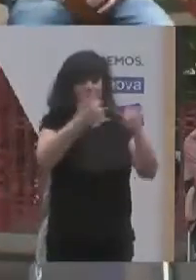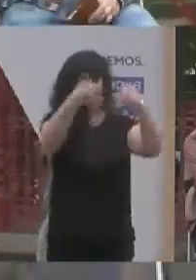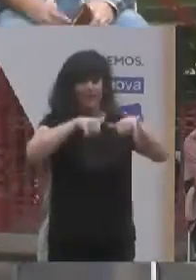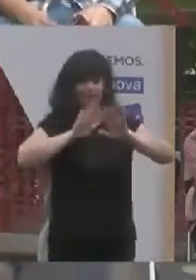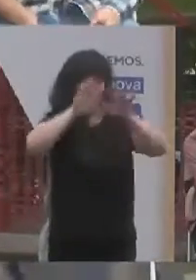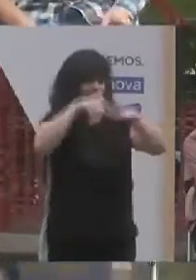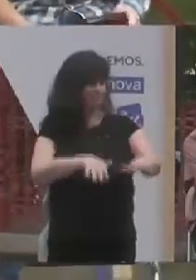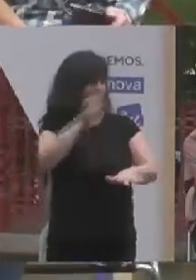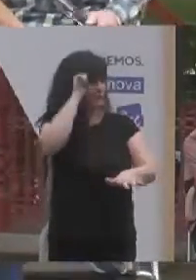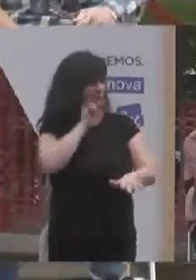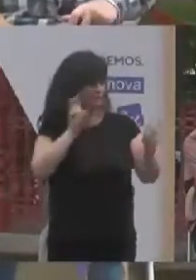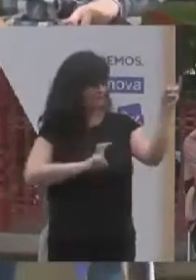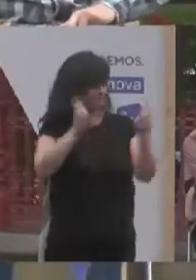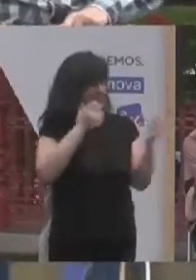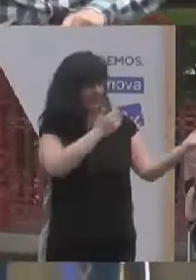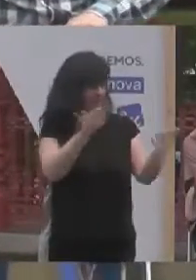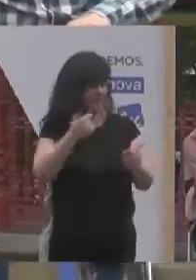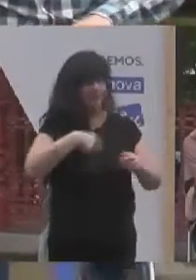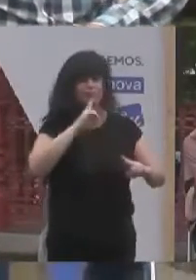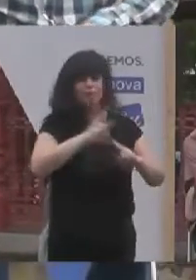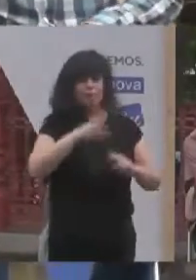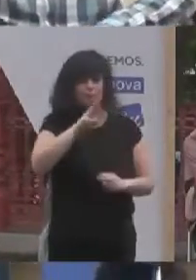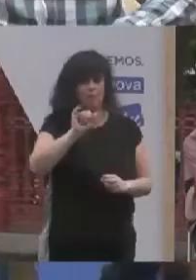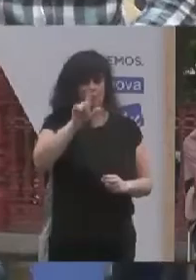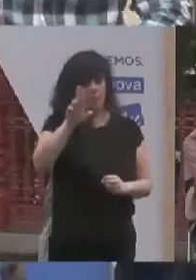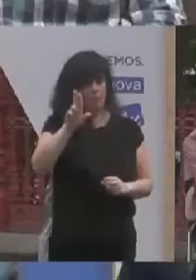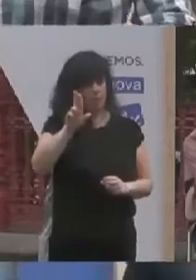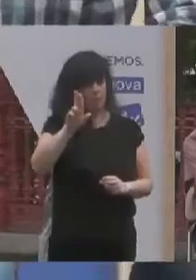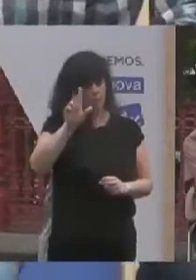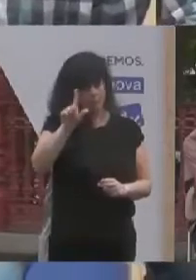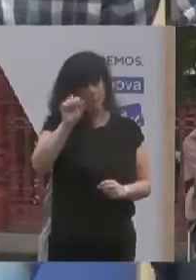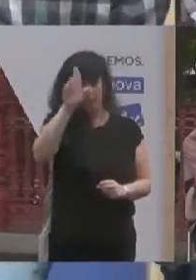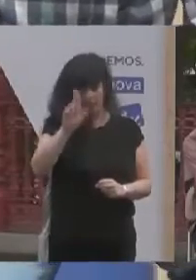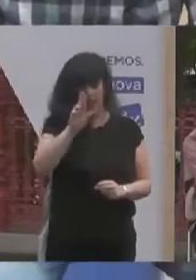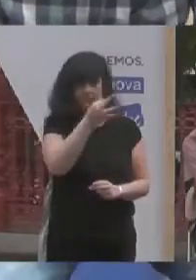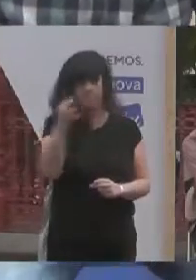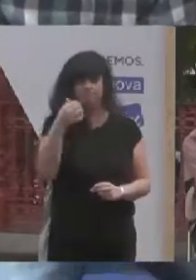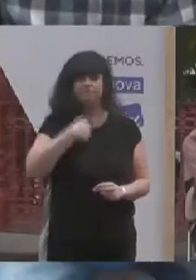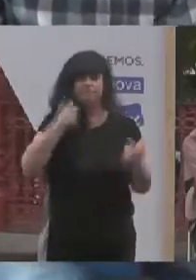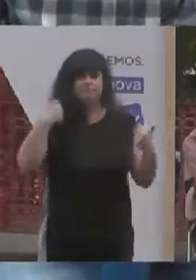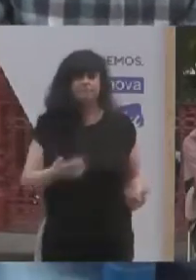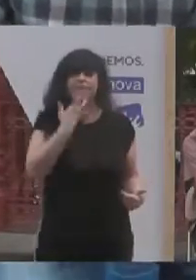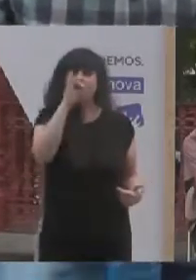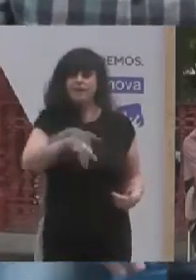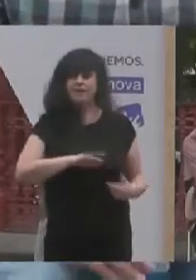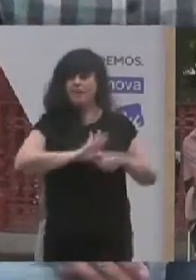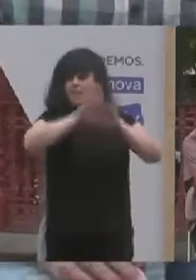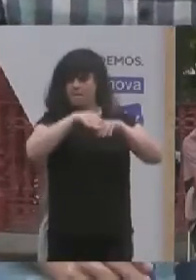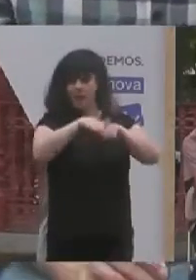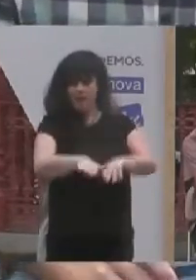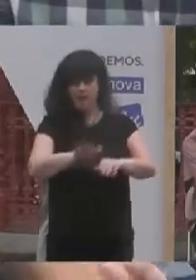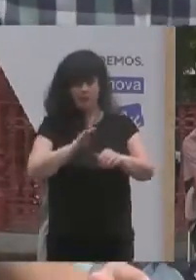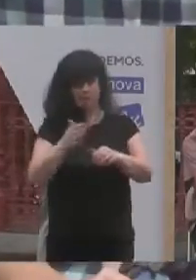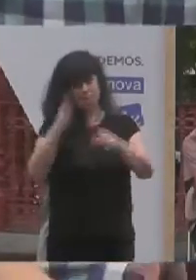de Ourense. Meu nome é Pilar Barros e unha das candidatas de En Marea ao Senado por